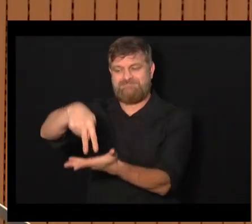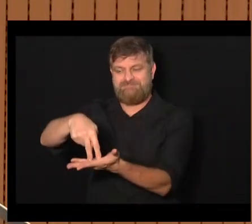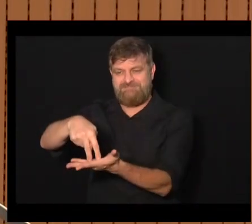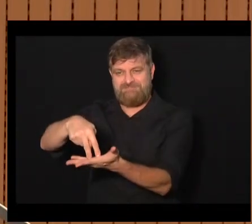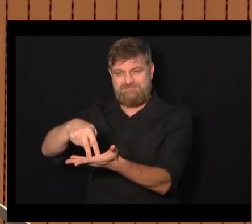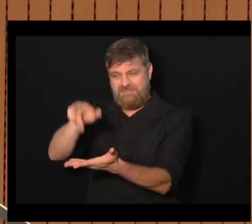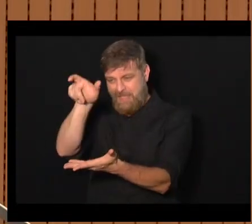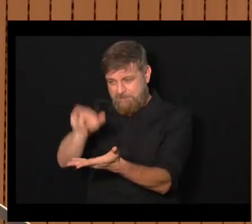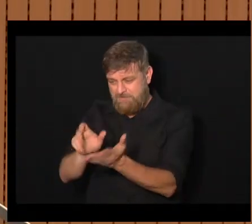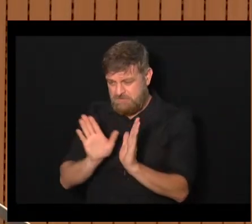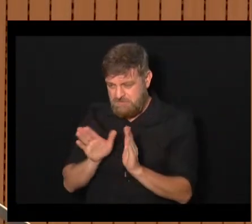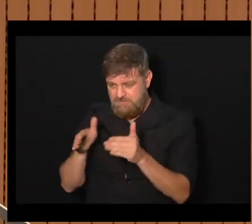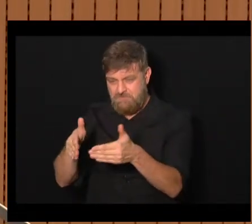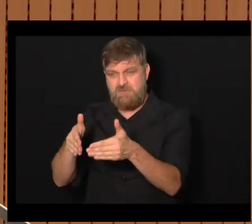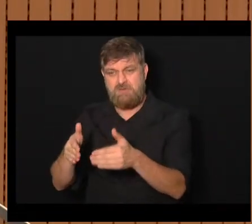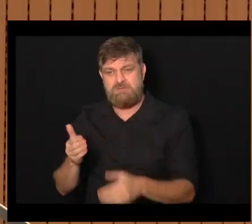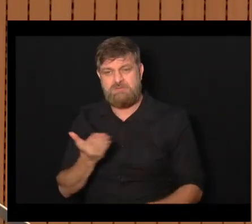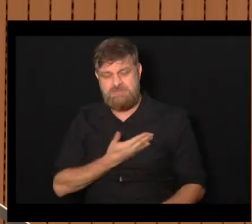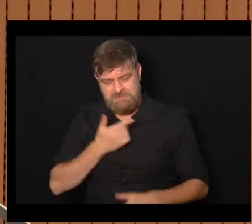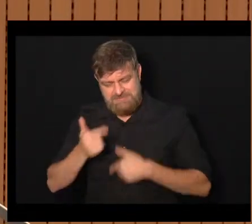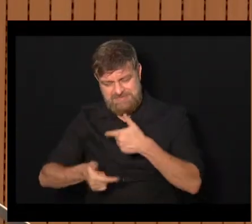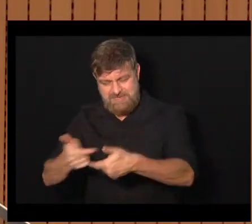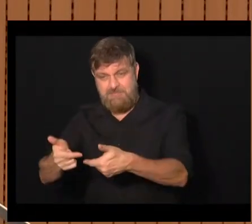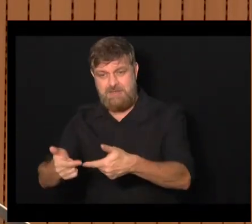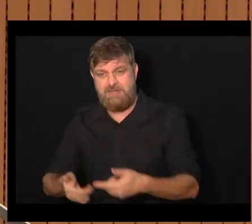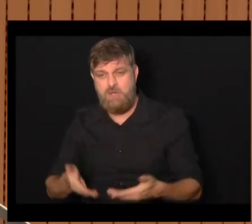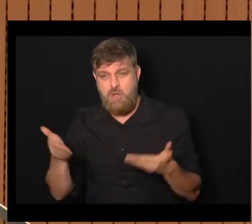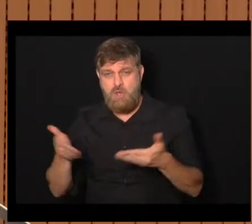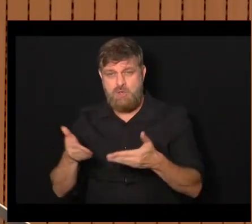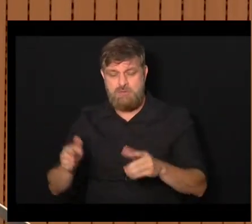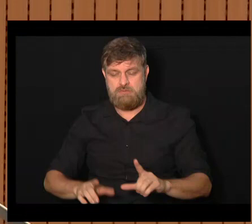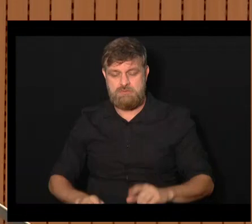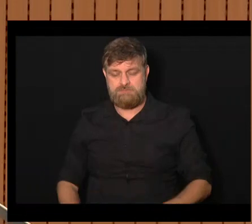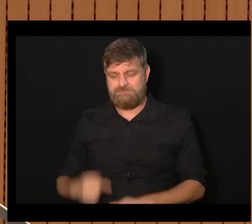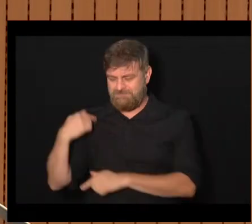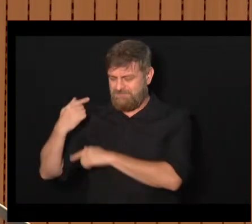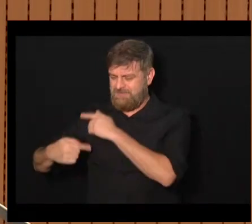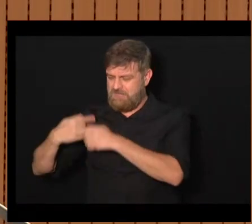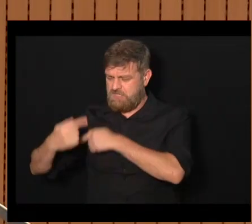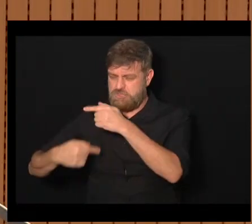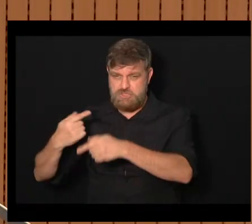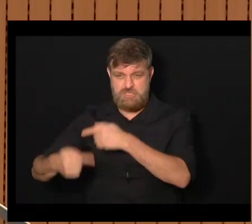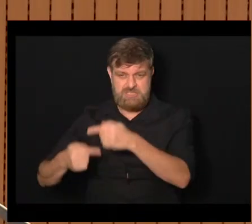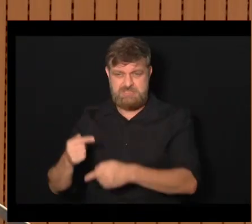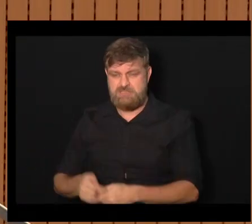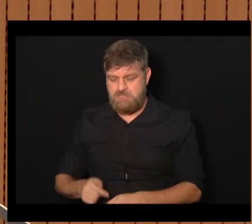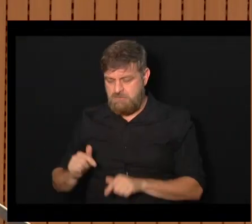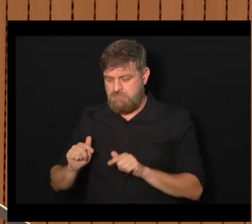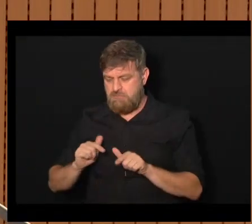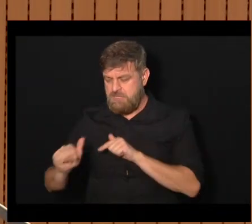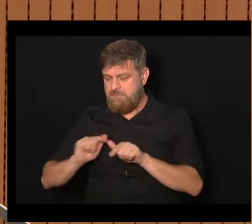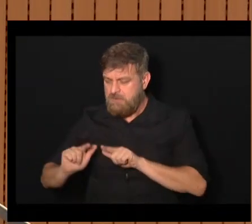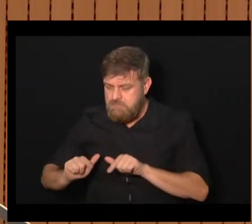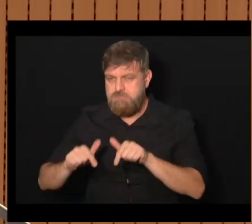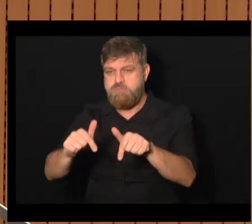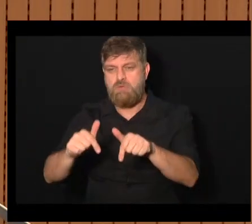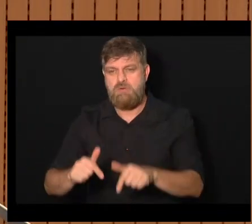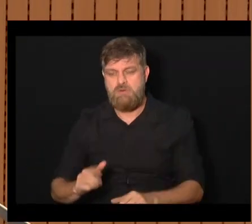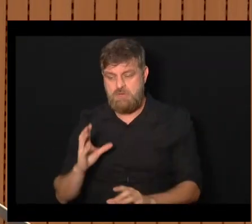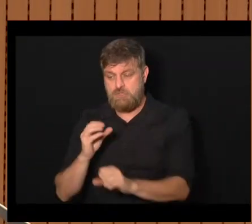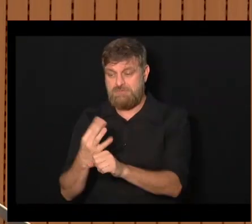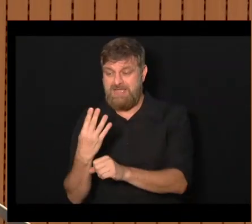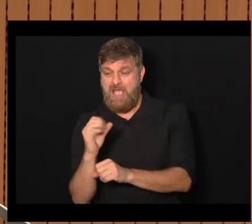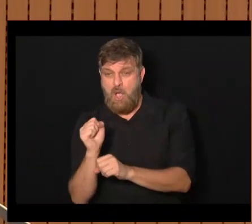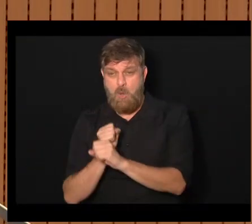lá trabalharam, os companheiros, e que hoje essa nova geração dá continuidade. Então, com os 40 anos